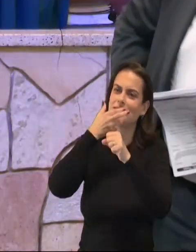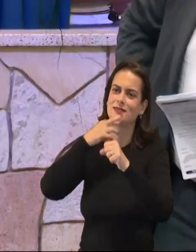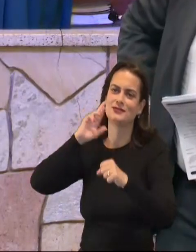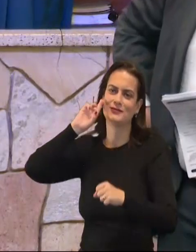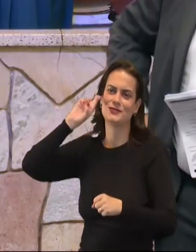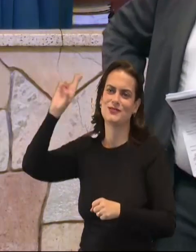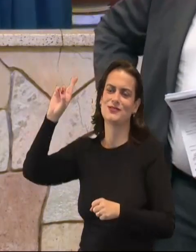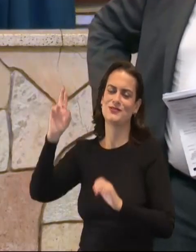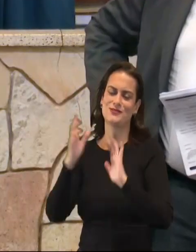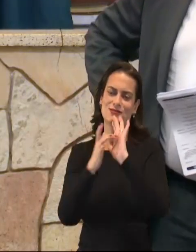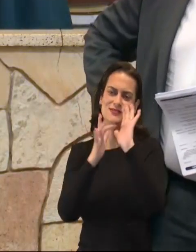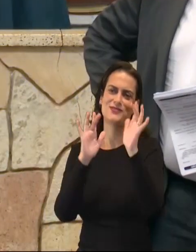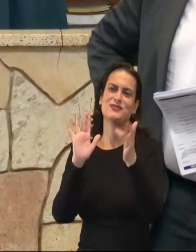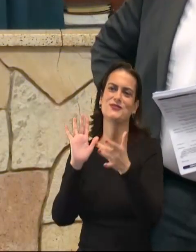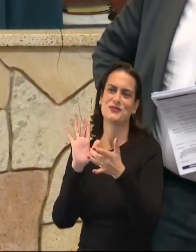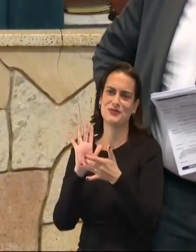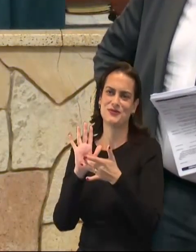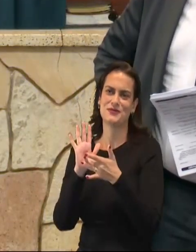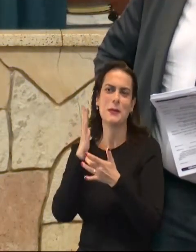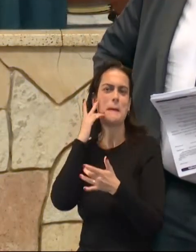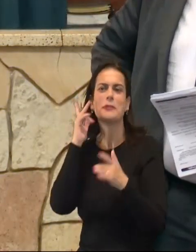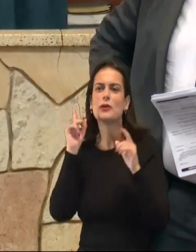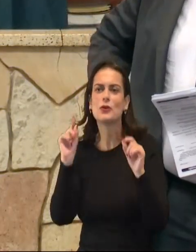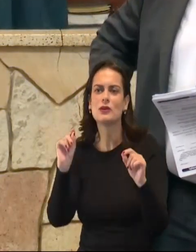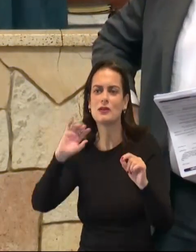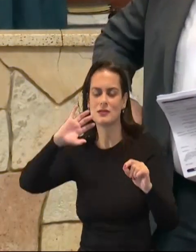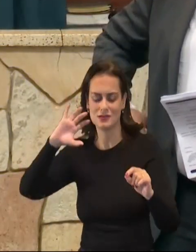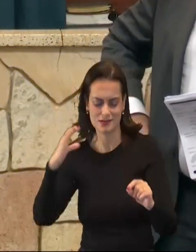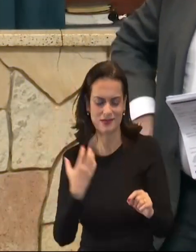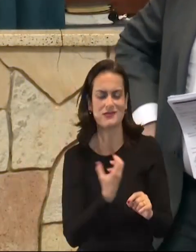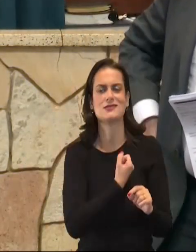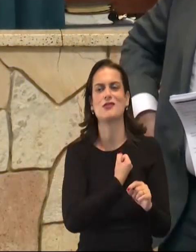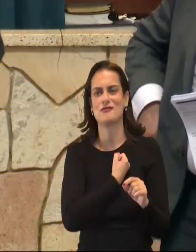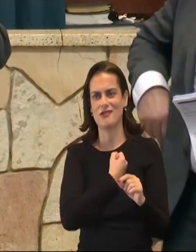Senhor Jesus, que tem o poder de salvar.